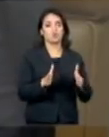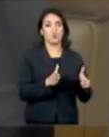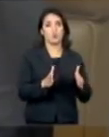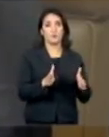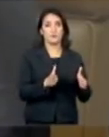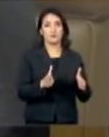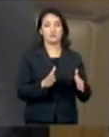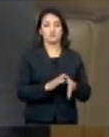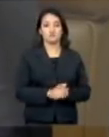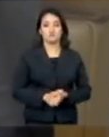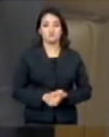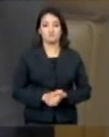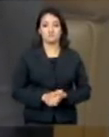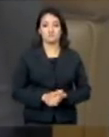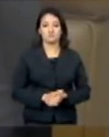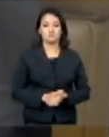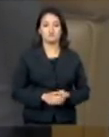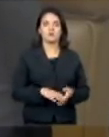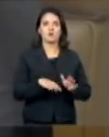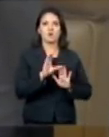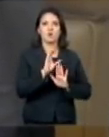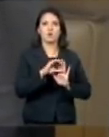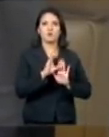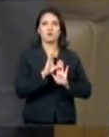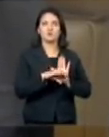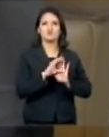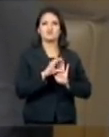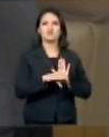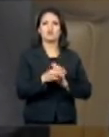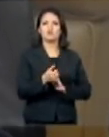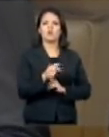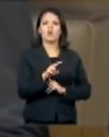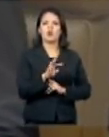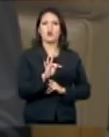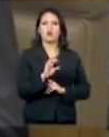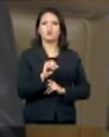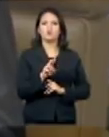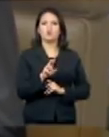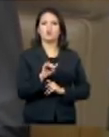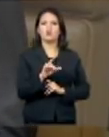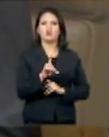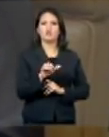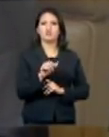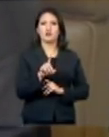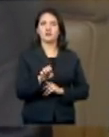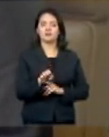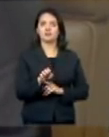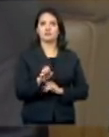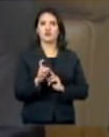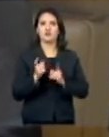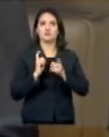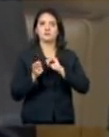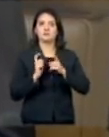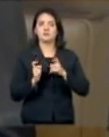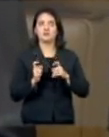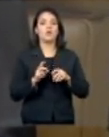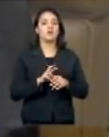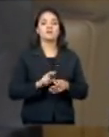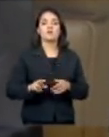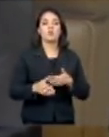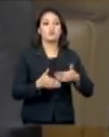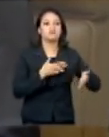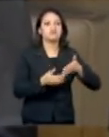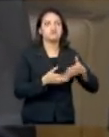o conceito de autoridade administrativa não pode ser estendido a toda e qualquer agente público sob pena de tornar